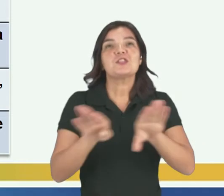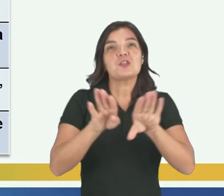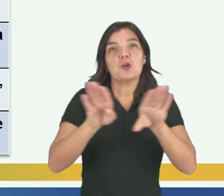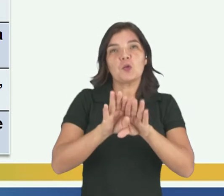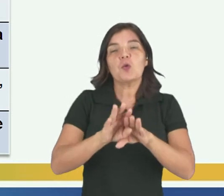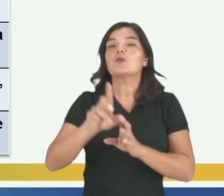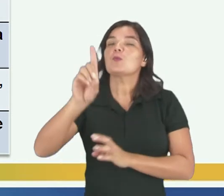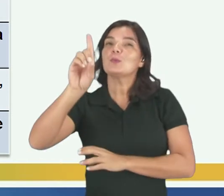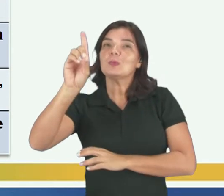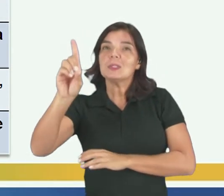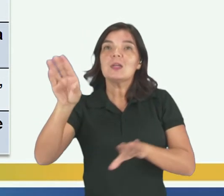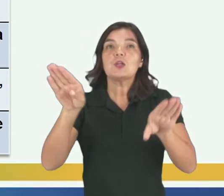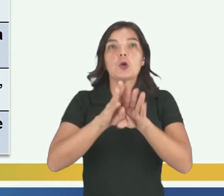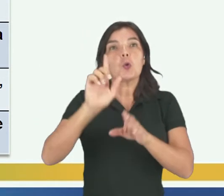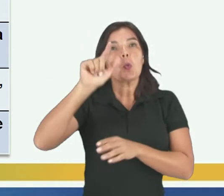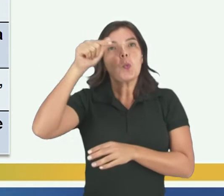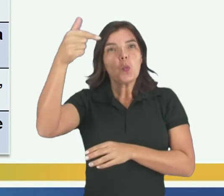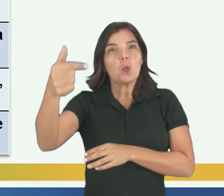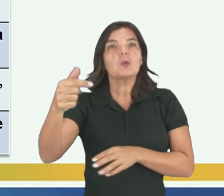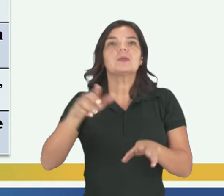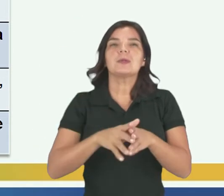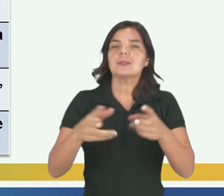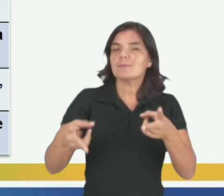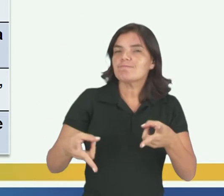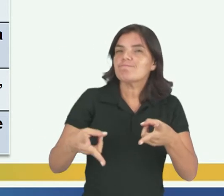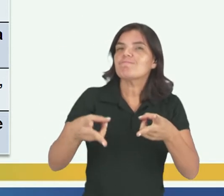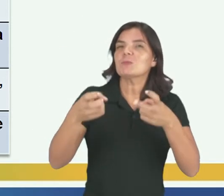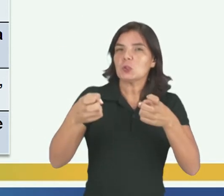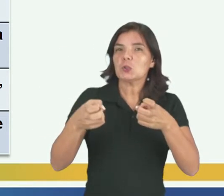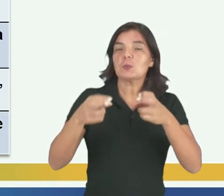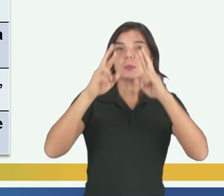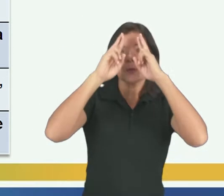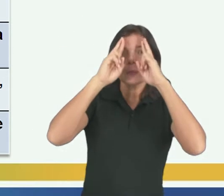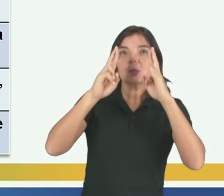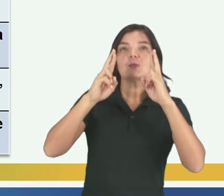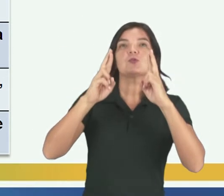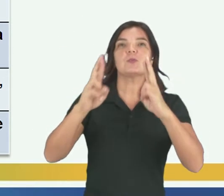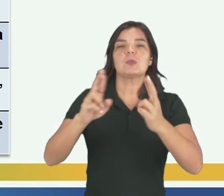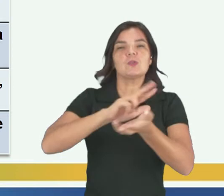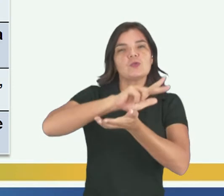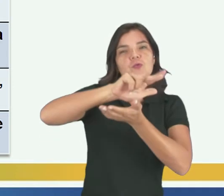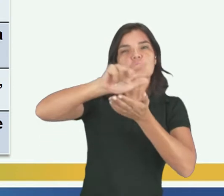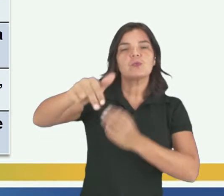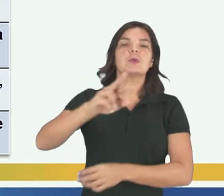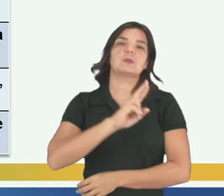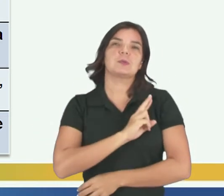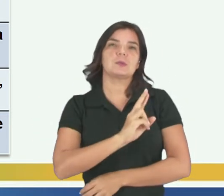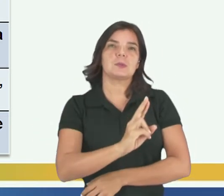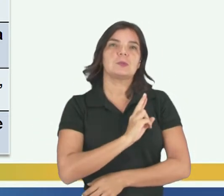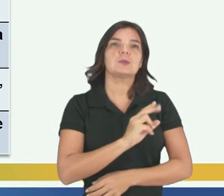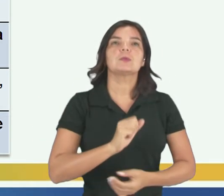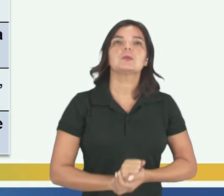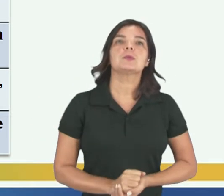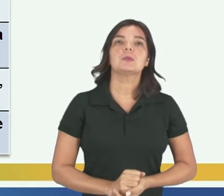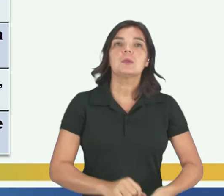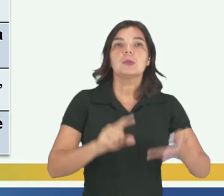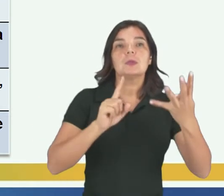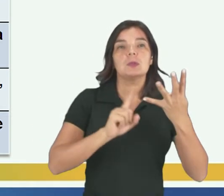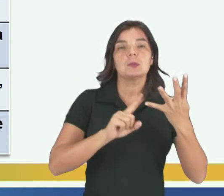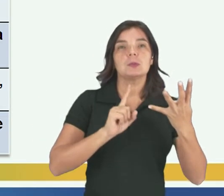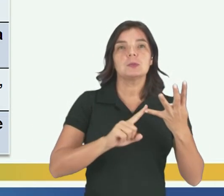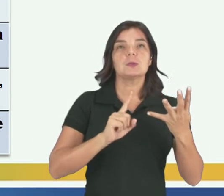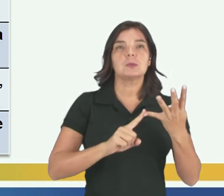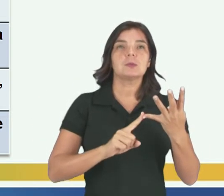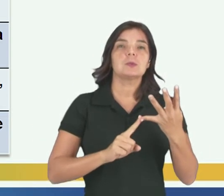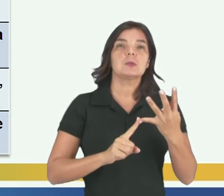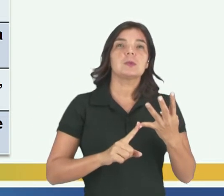com o transcendente e com outros, né, que depende da percepção do respeito pela diversidade religiosa,